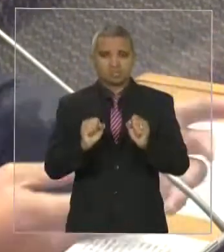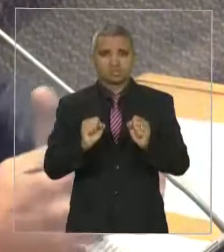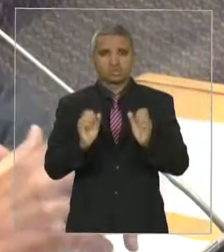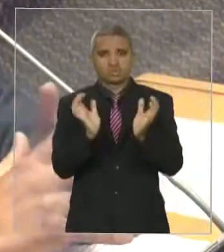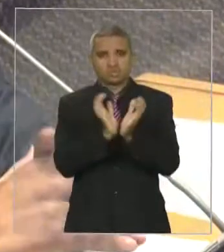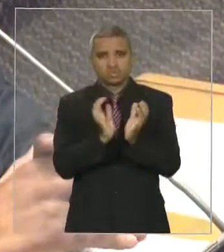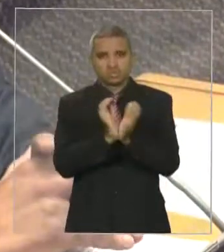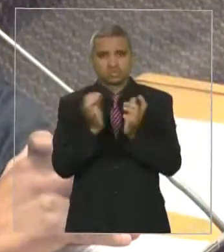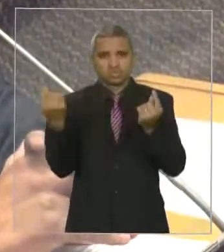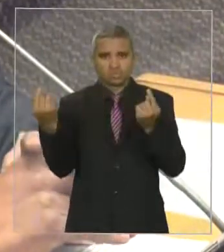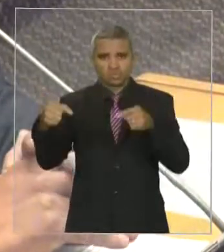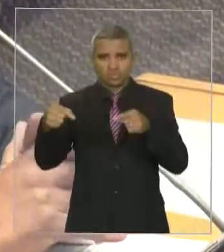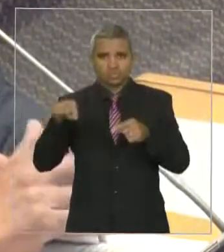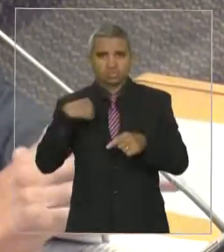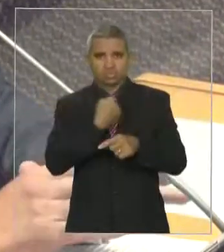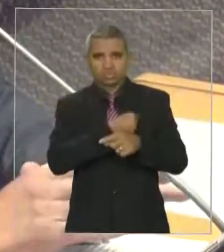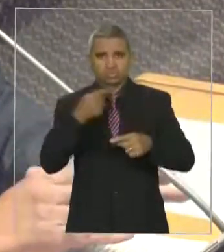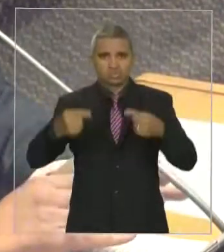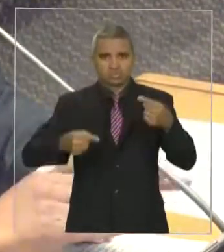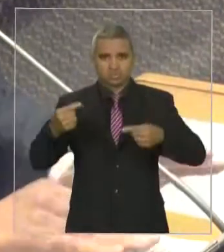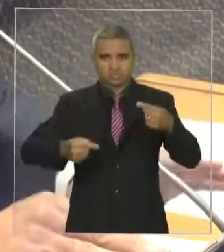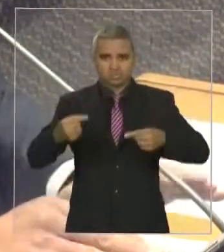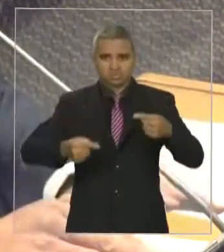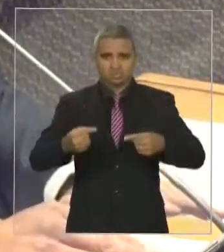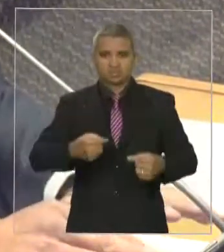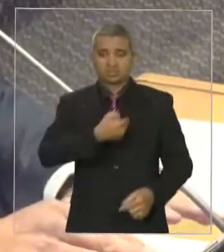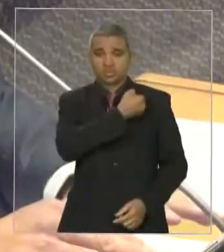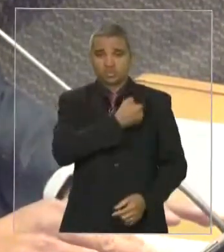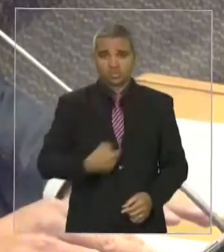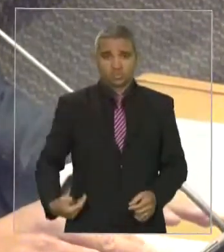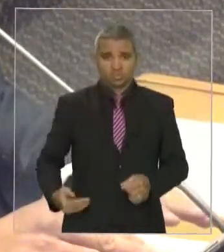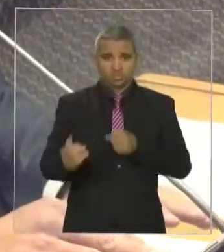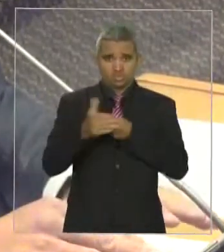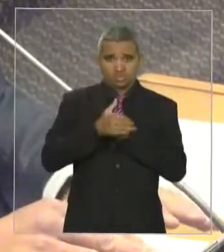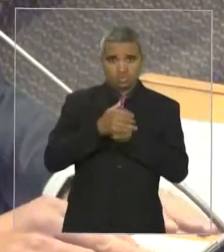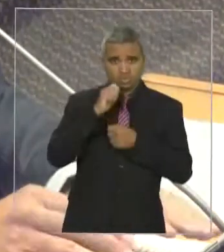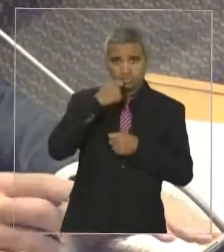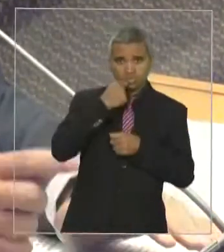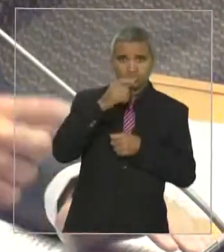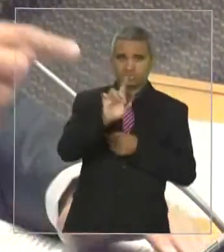e a gente possa fazer esse debate. O nosso governo não tem nada a esconder, deputado Otelino.